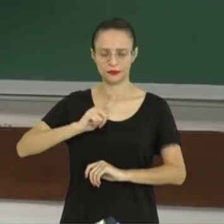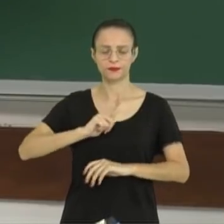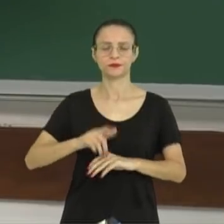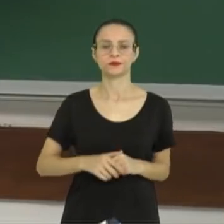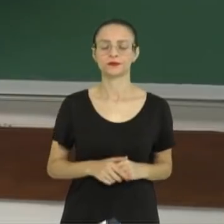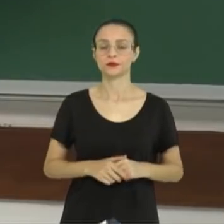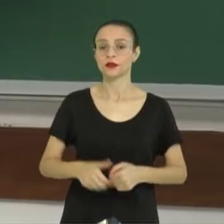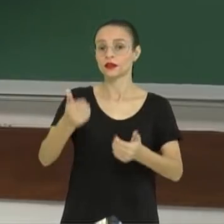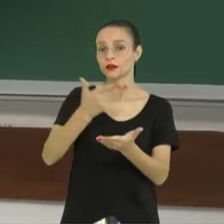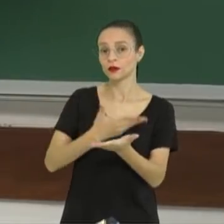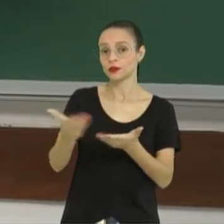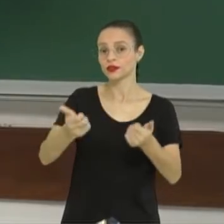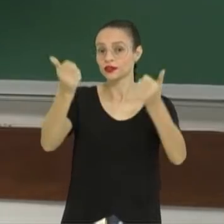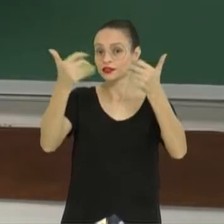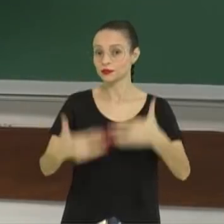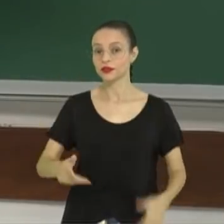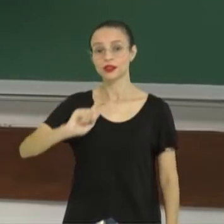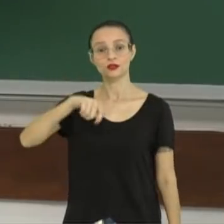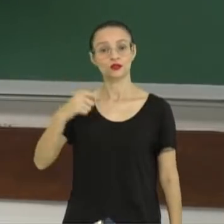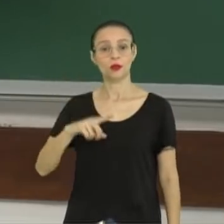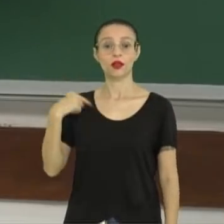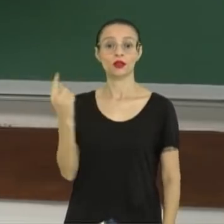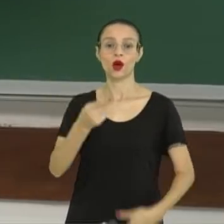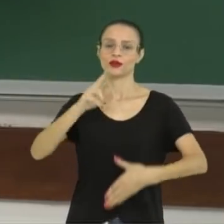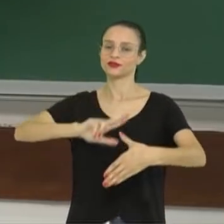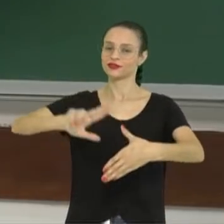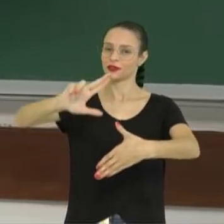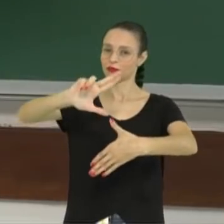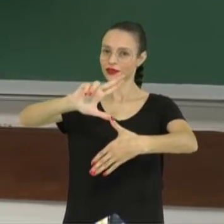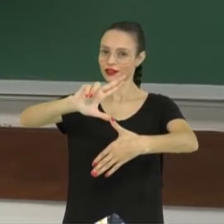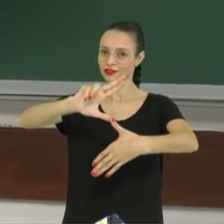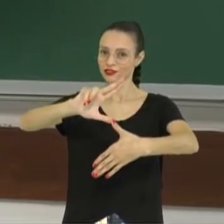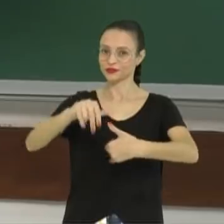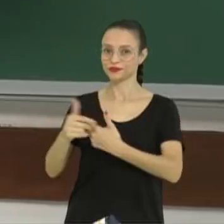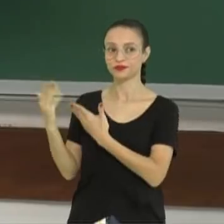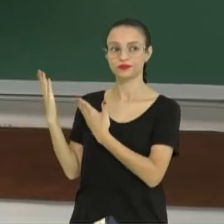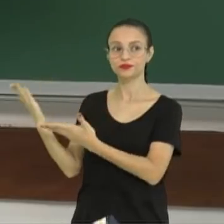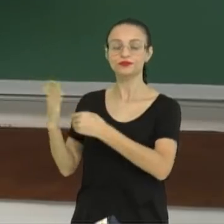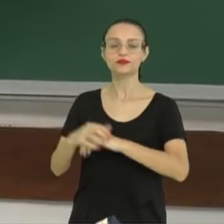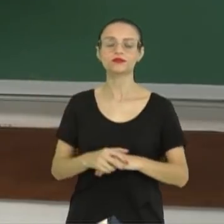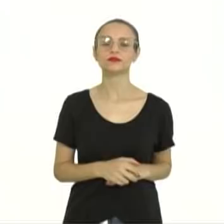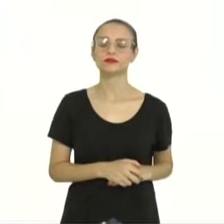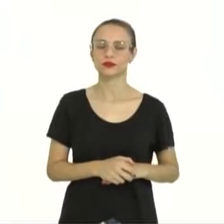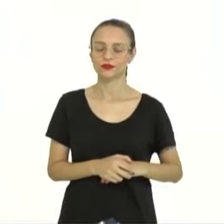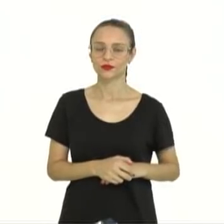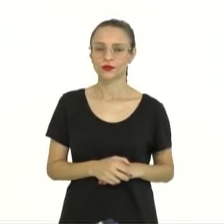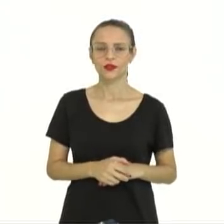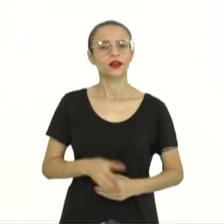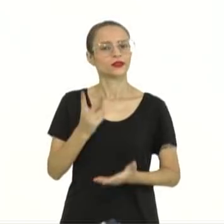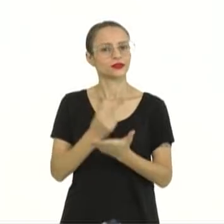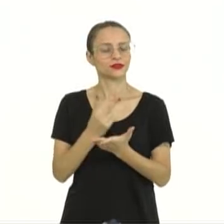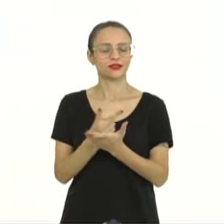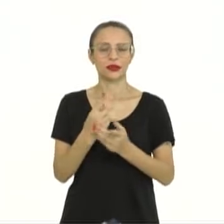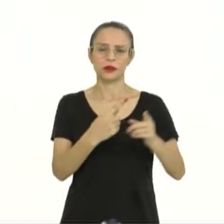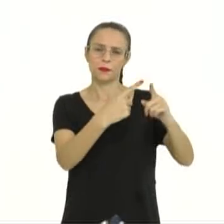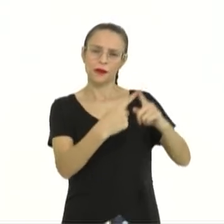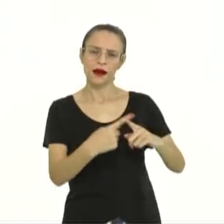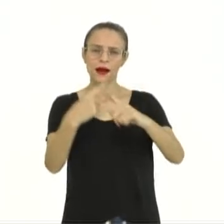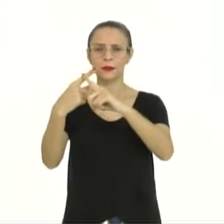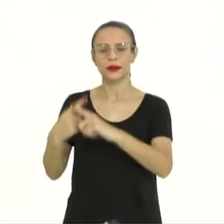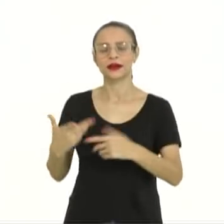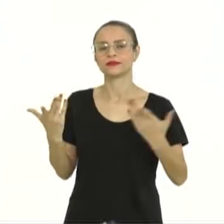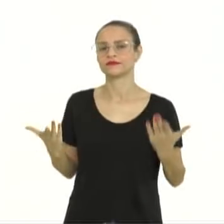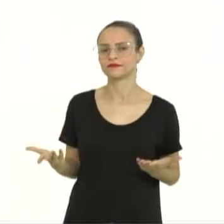sobre a América Latina, a nossa porção aqui do continente, o Brasil está aqui na América Latina. Né? Sempre houve muita controvérsia sobre